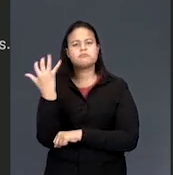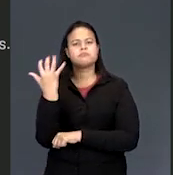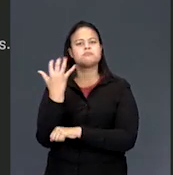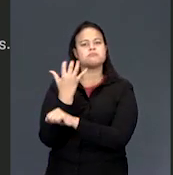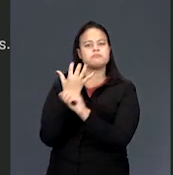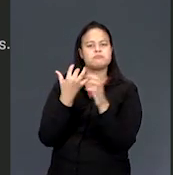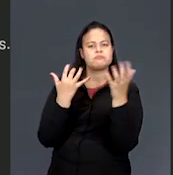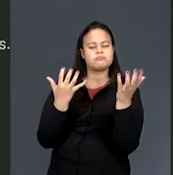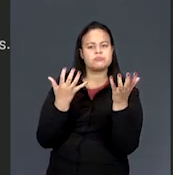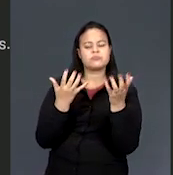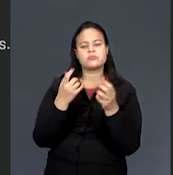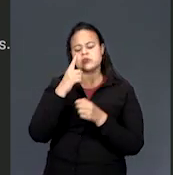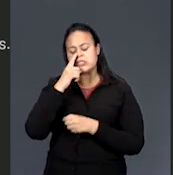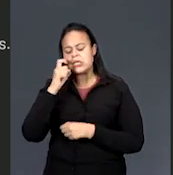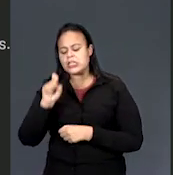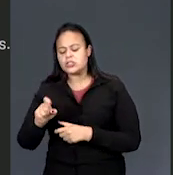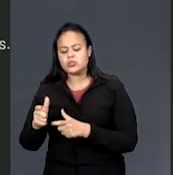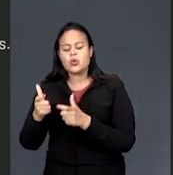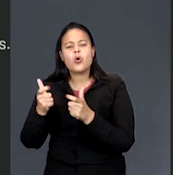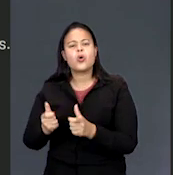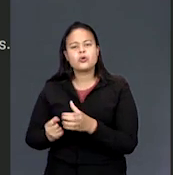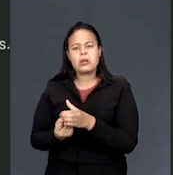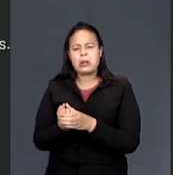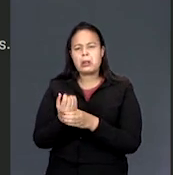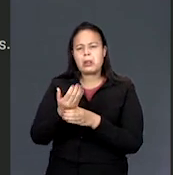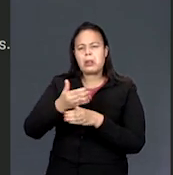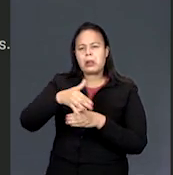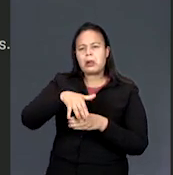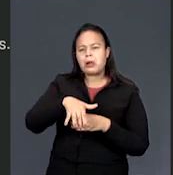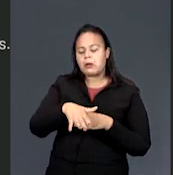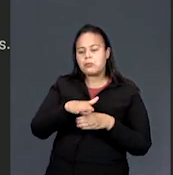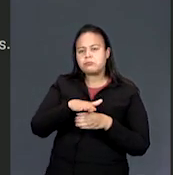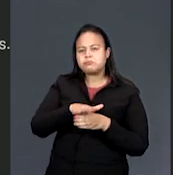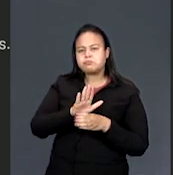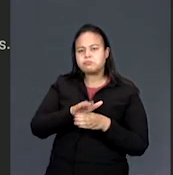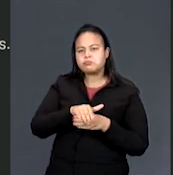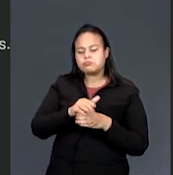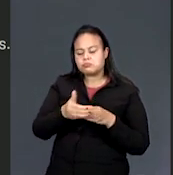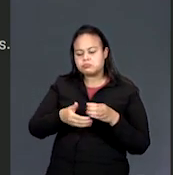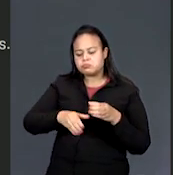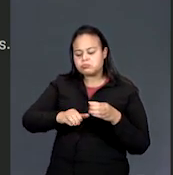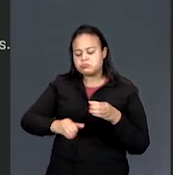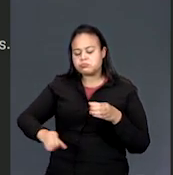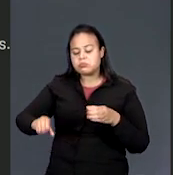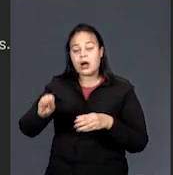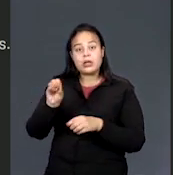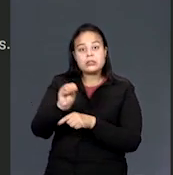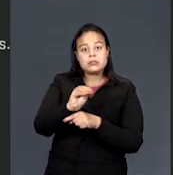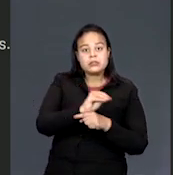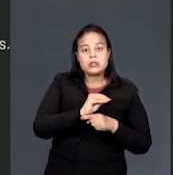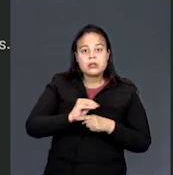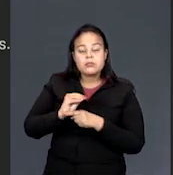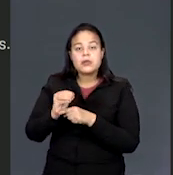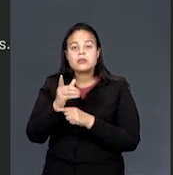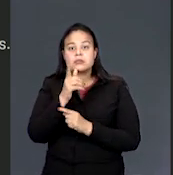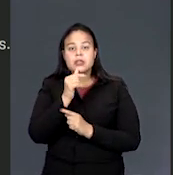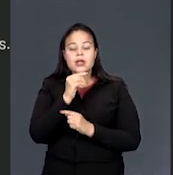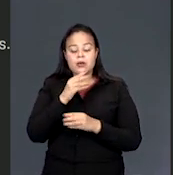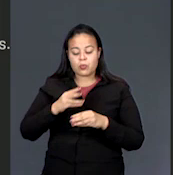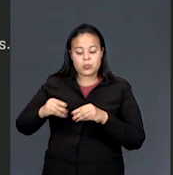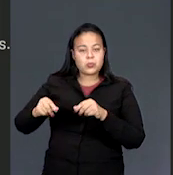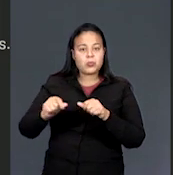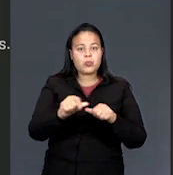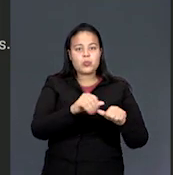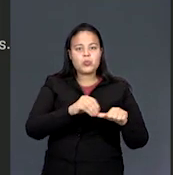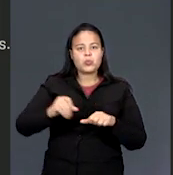o destino do lixo e do esgoto, tratamento dado à água, o modo de ocupação do solo, as condições